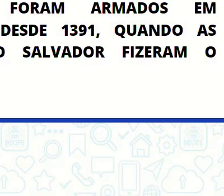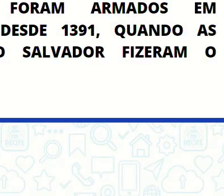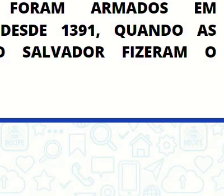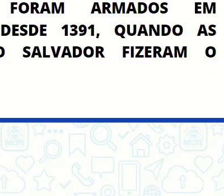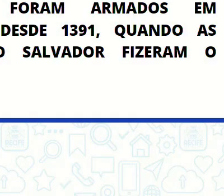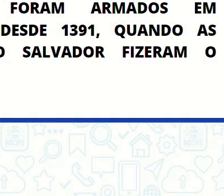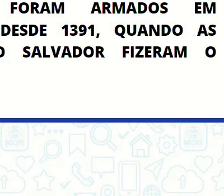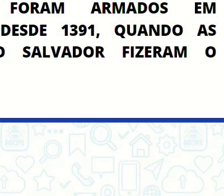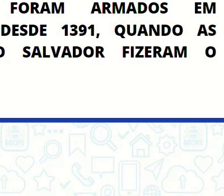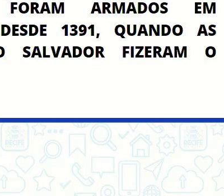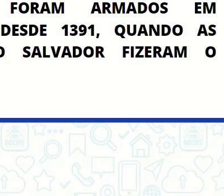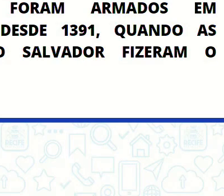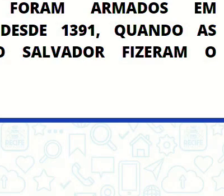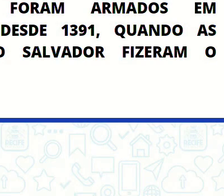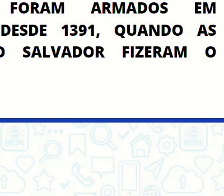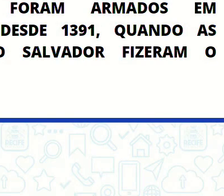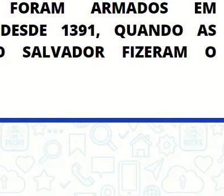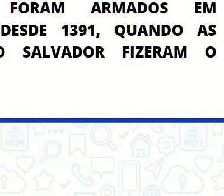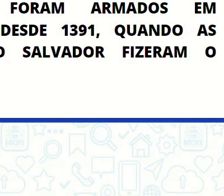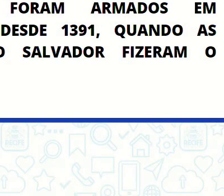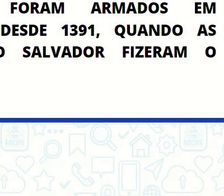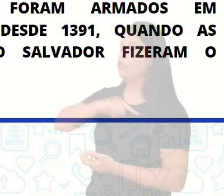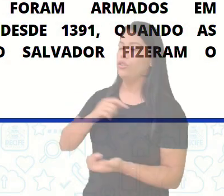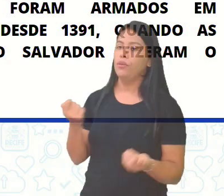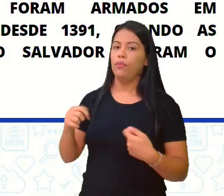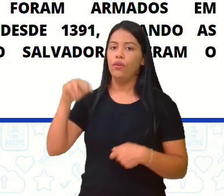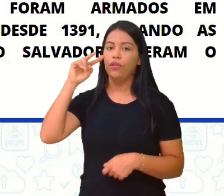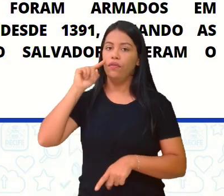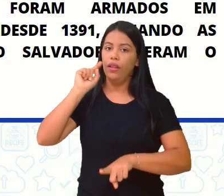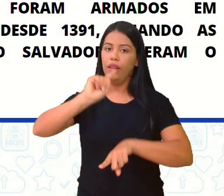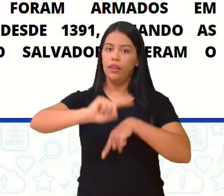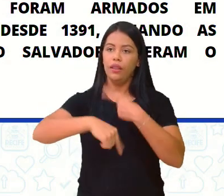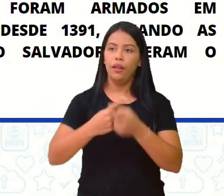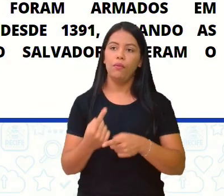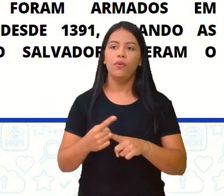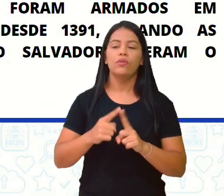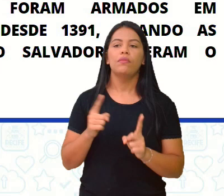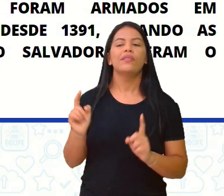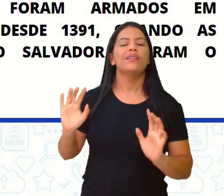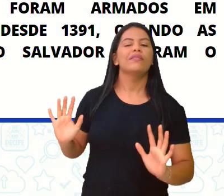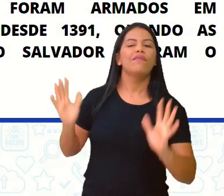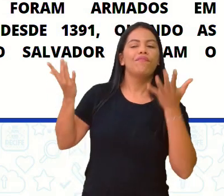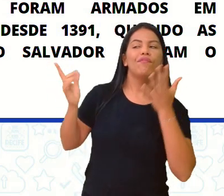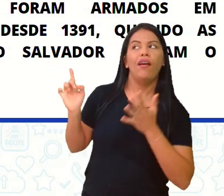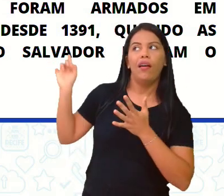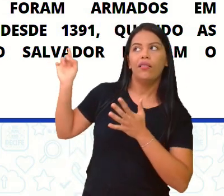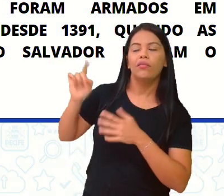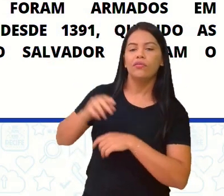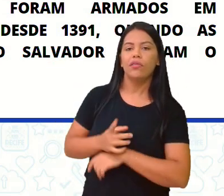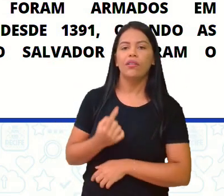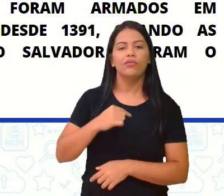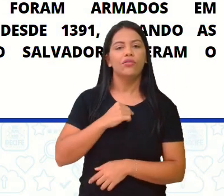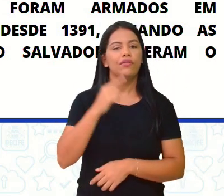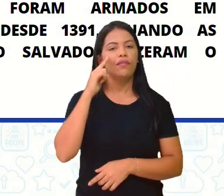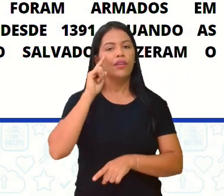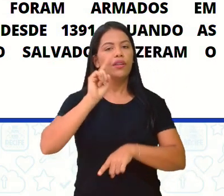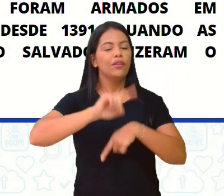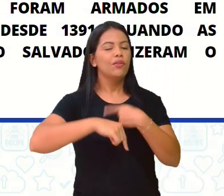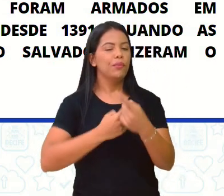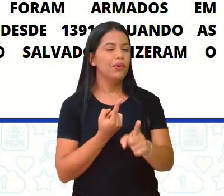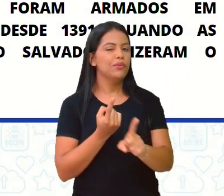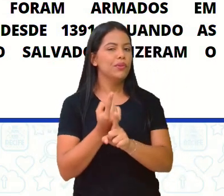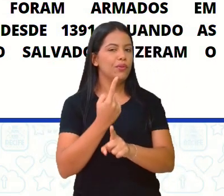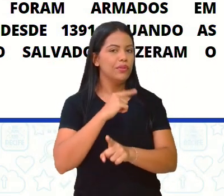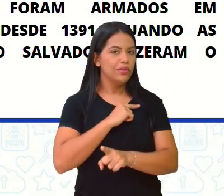Também a gente pode ver depois, tá? É lapinha ou pastoril, mas esse folguedo a gente vai ver ele no nosso